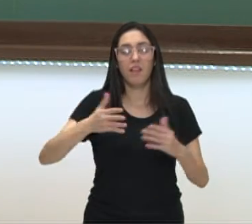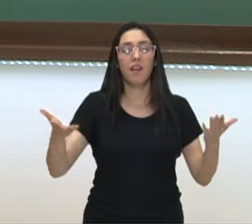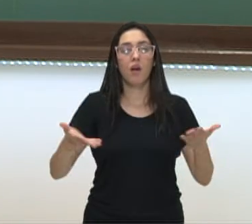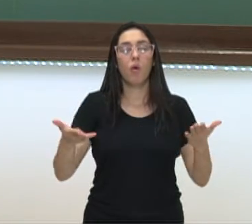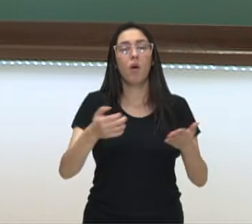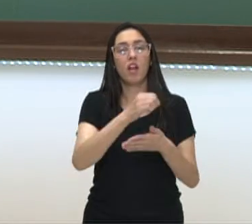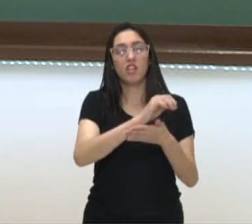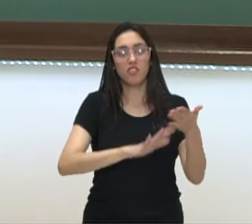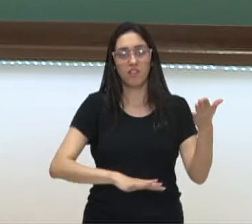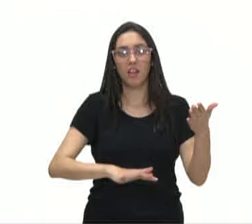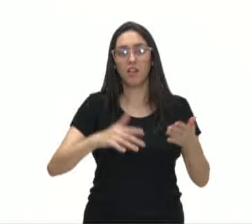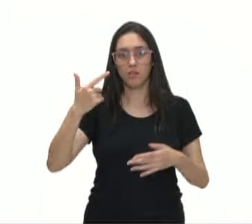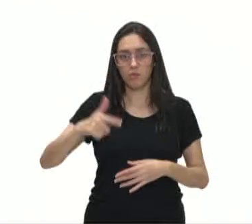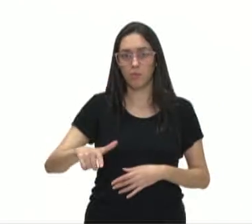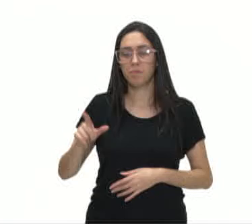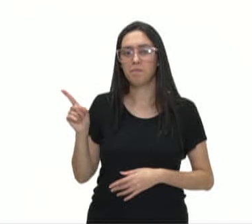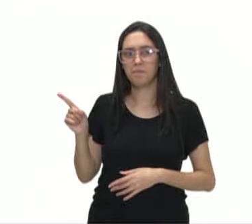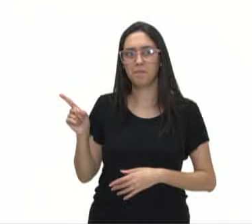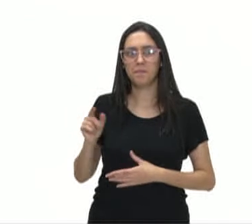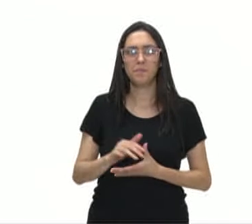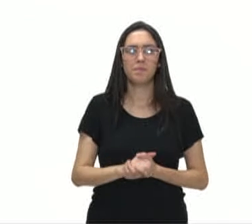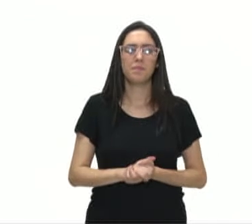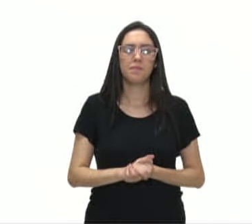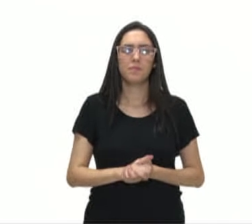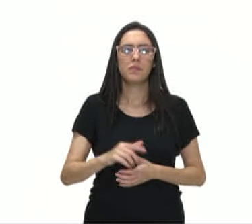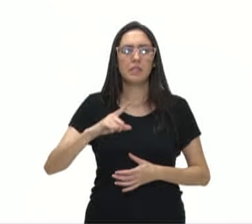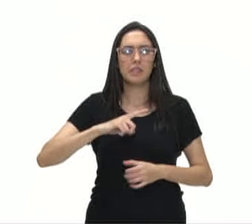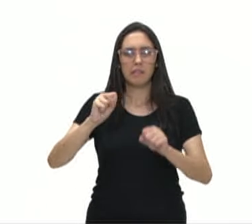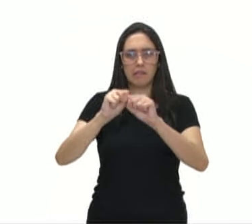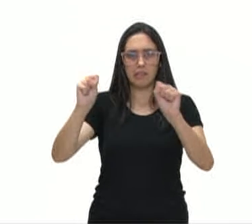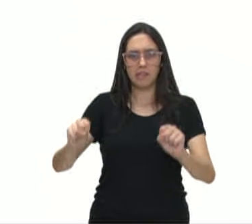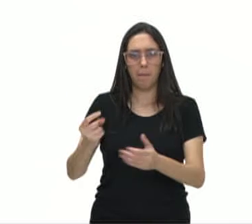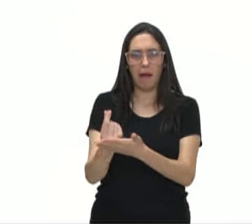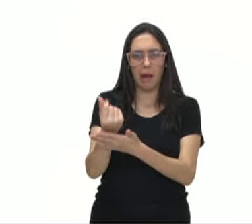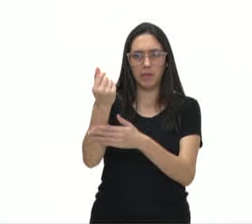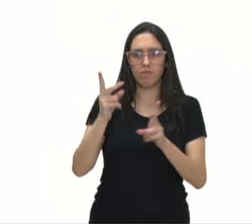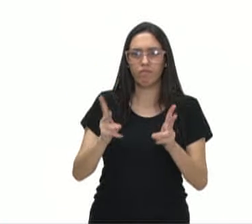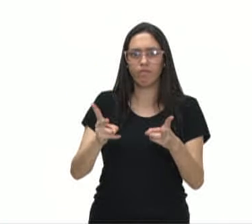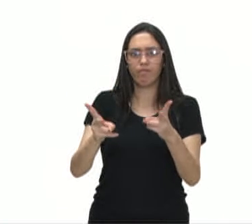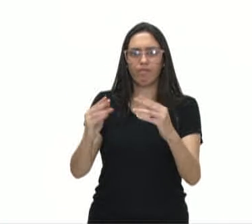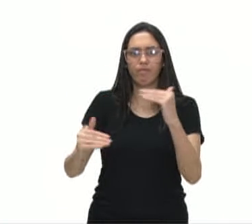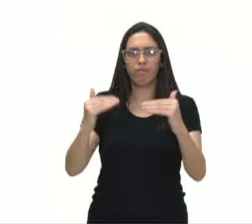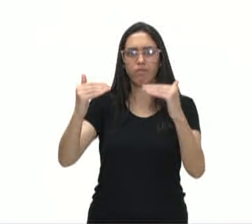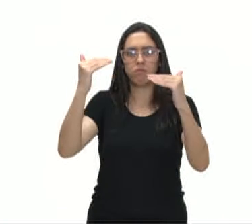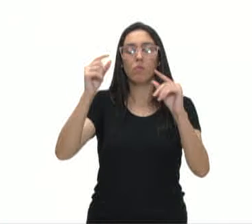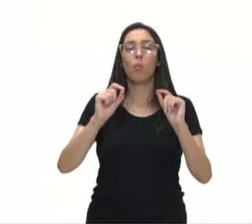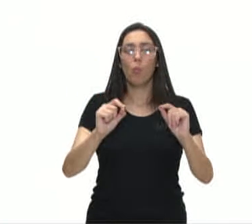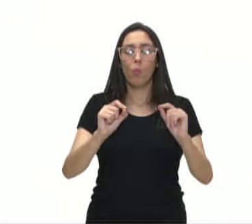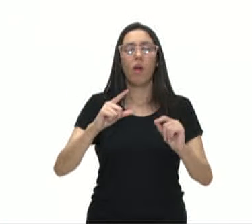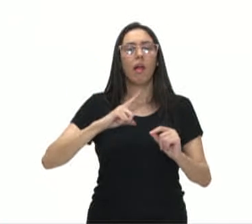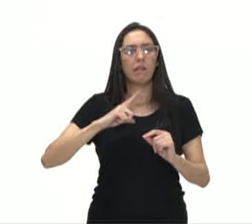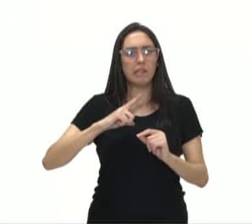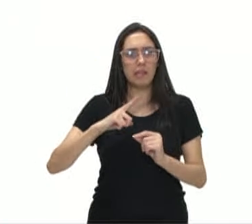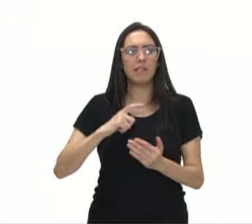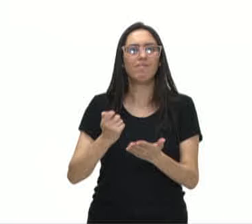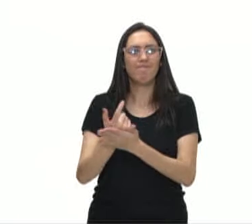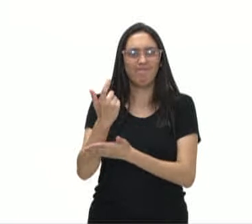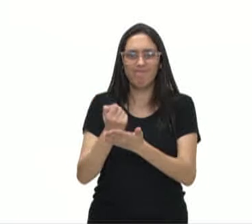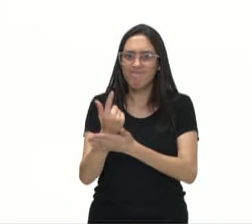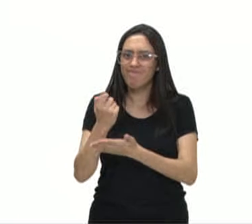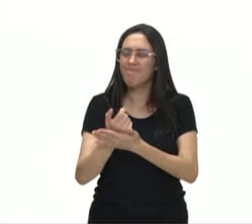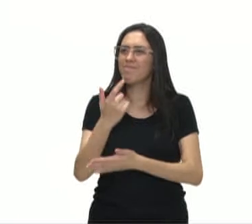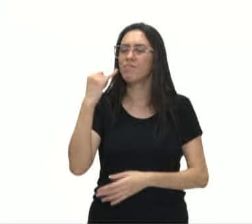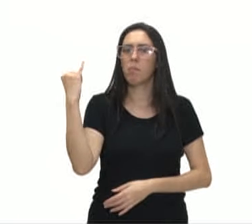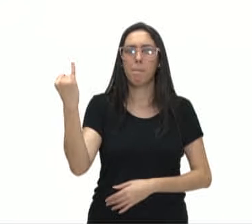nossa outra atividade. Para manter o sistema capitalista funcionando, o consumo e o consumismo são de fundamental